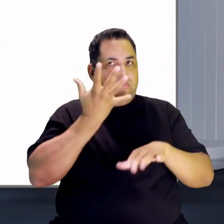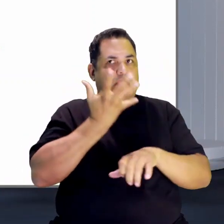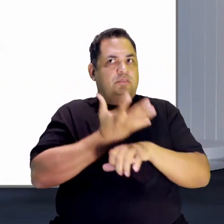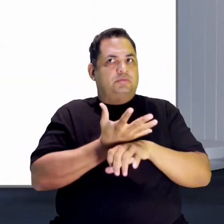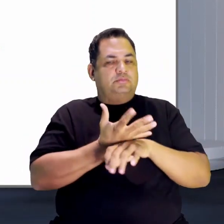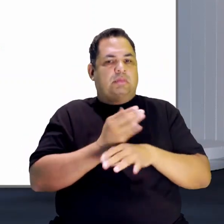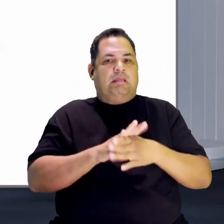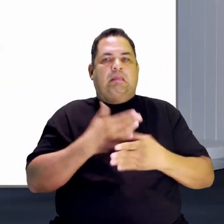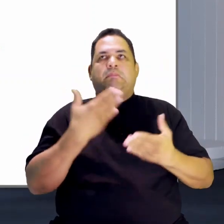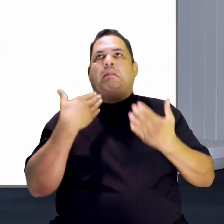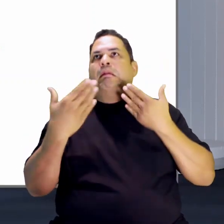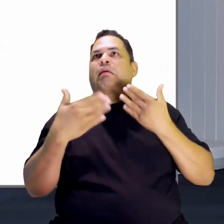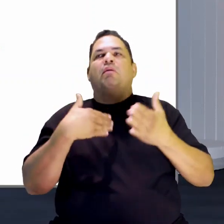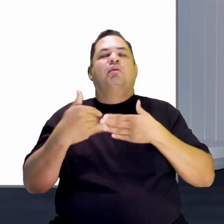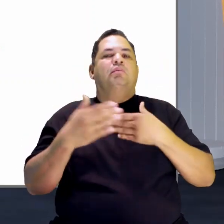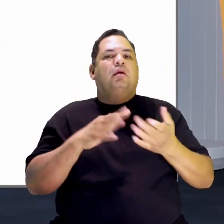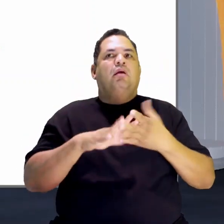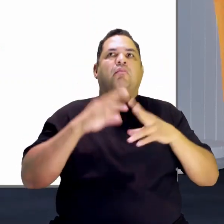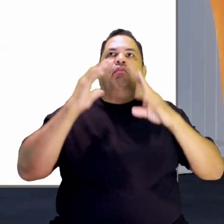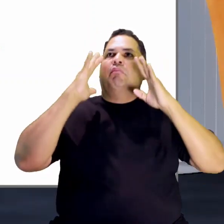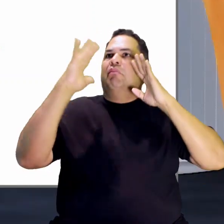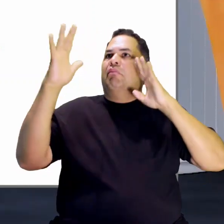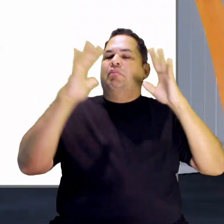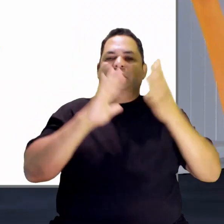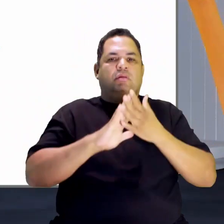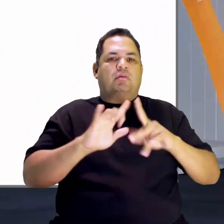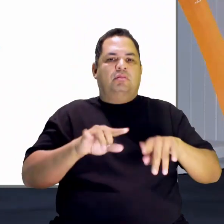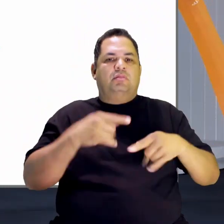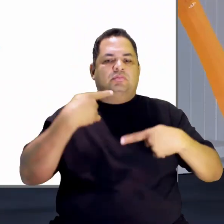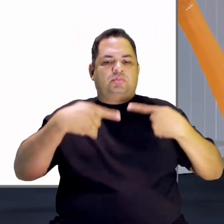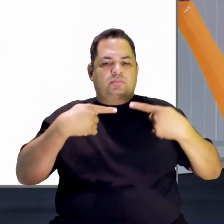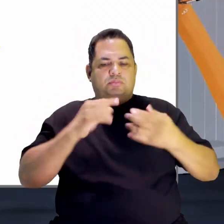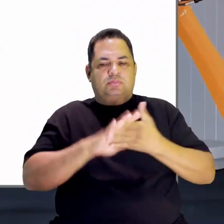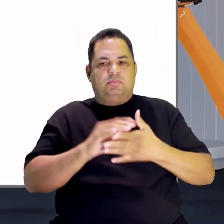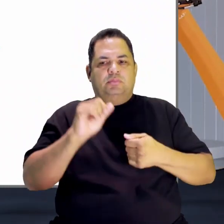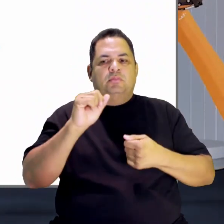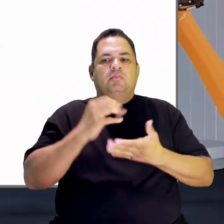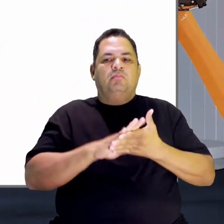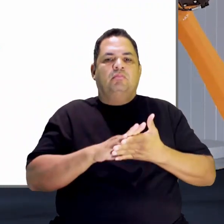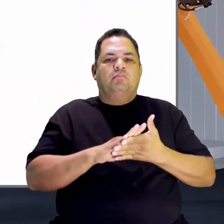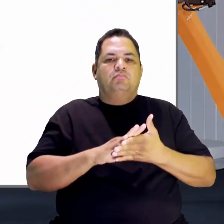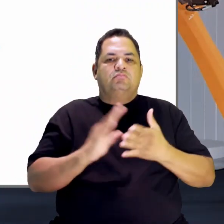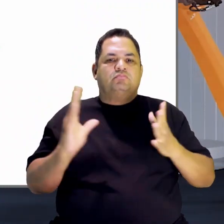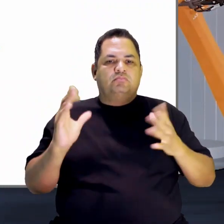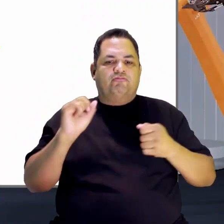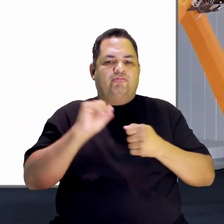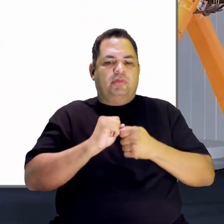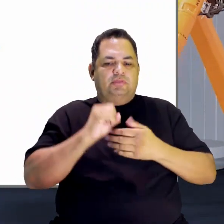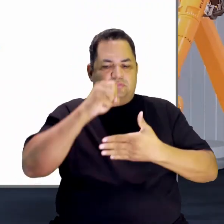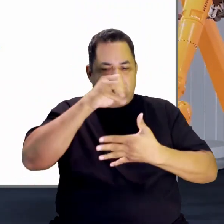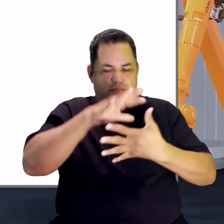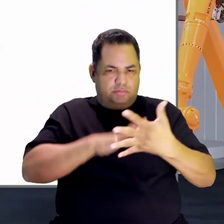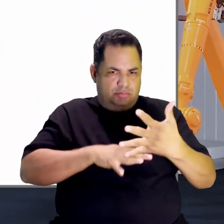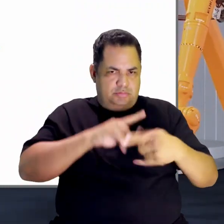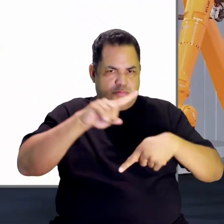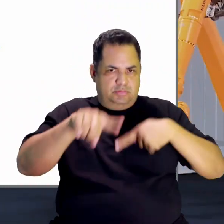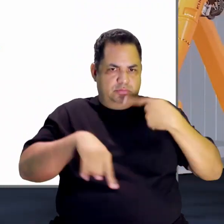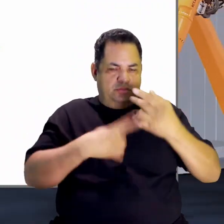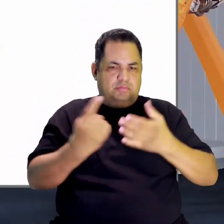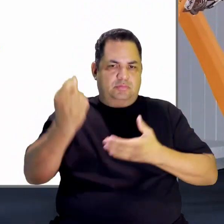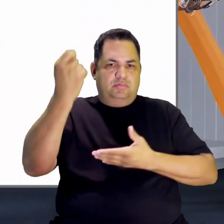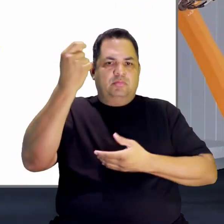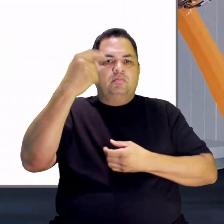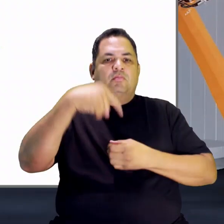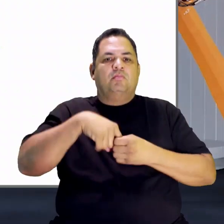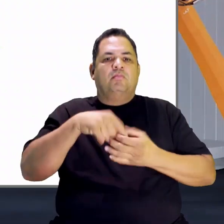papo e tal, não sei o quê, para distrair, não. Mas pode discutir, fazer essa discussão boa, resolva as atividades e daqui a pouquinho a gente